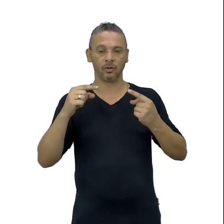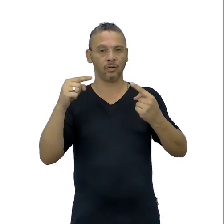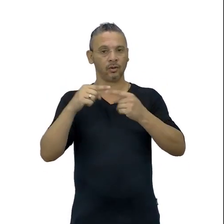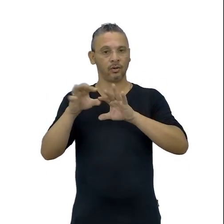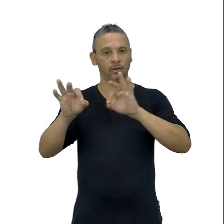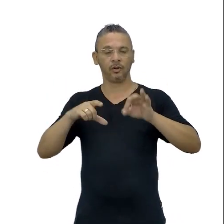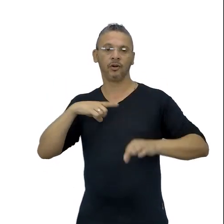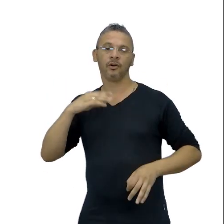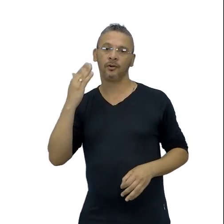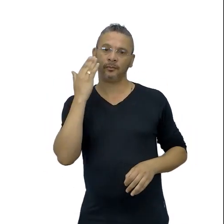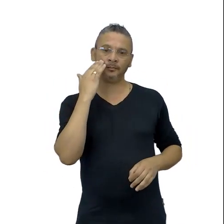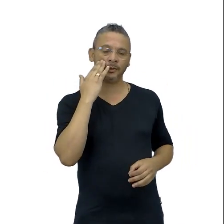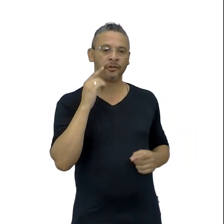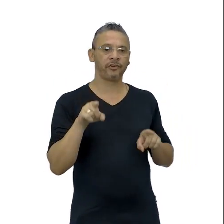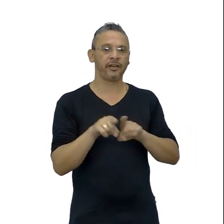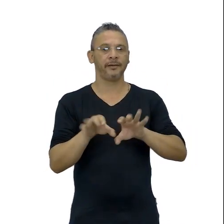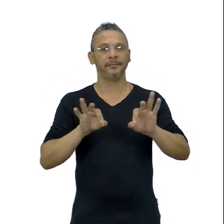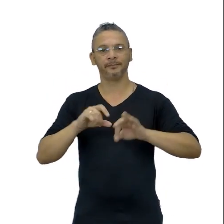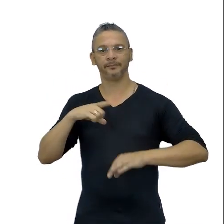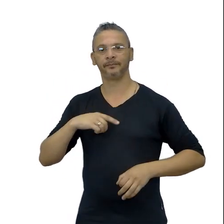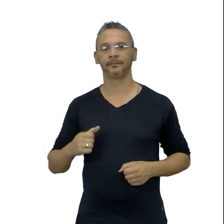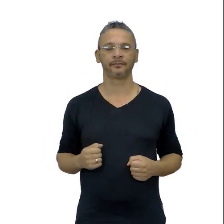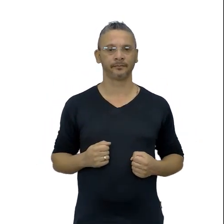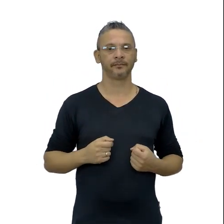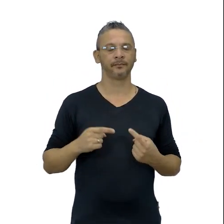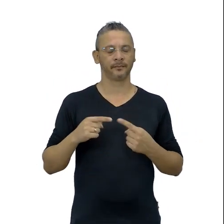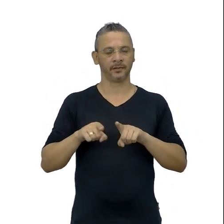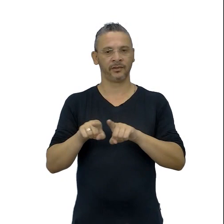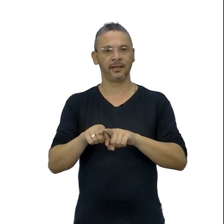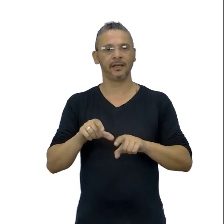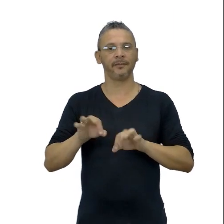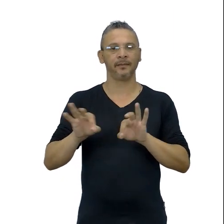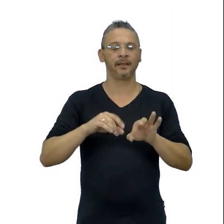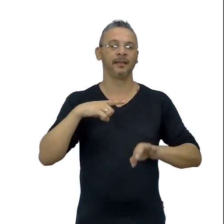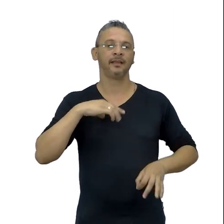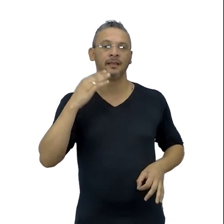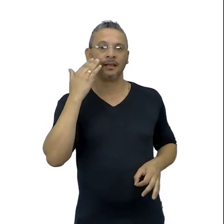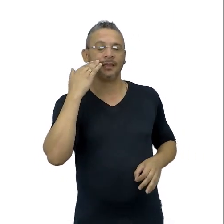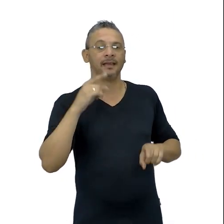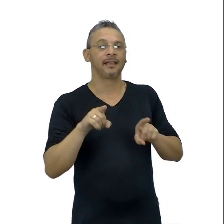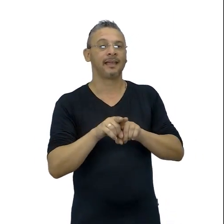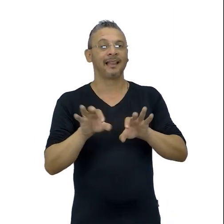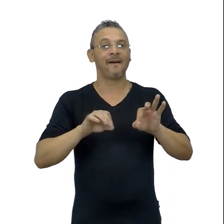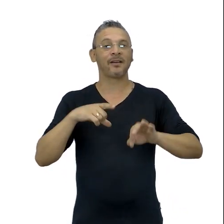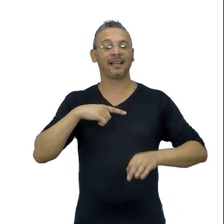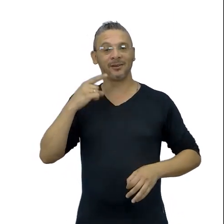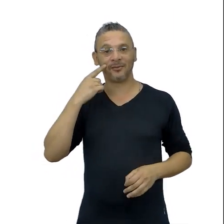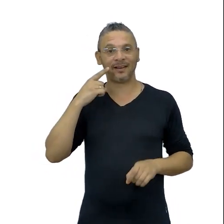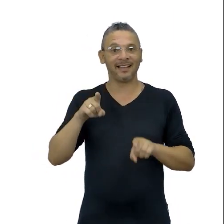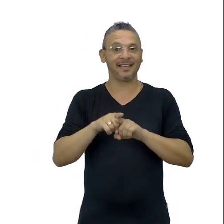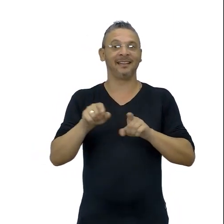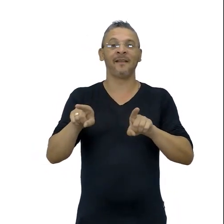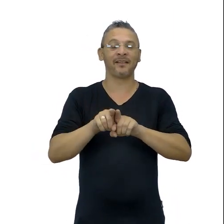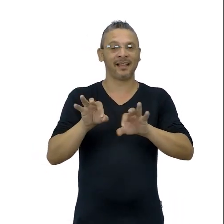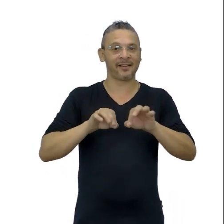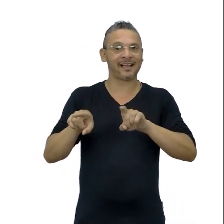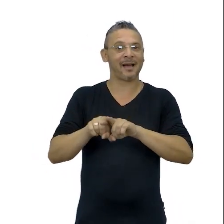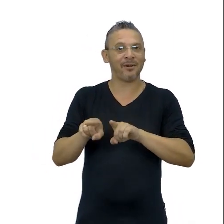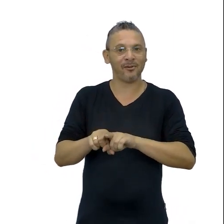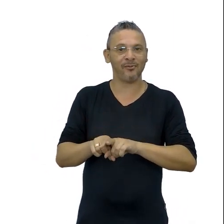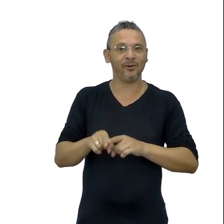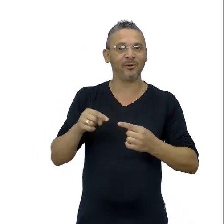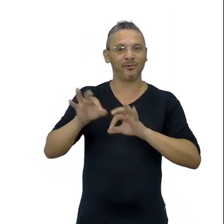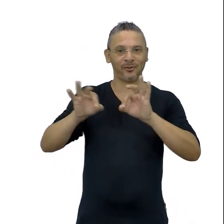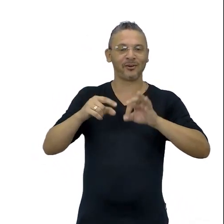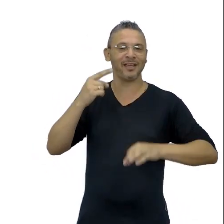eixos promove uma aprendizagem voltada à formação integral dos alunos, para o domínio da leitura e da